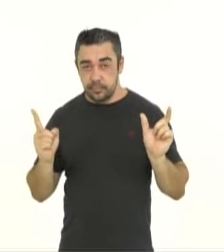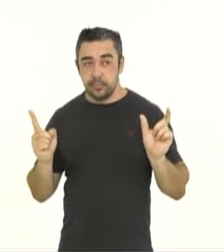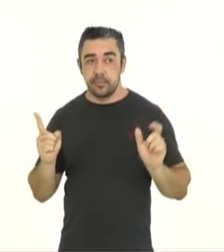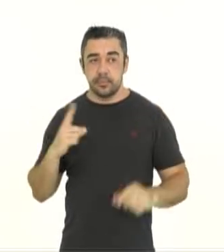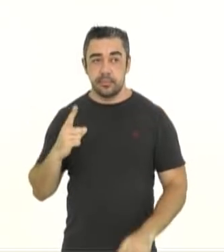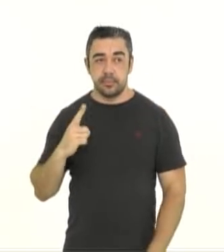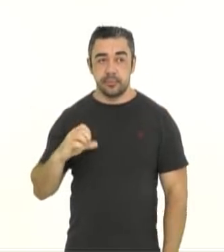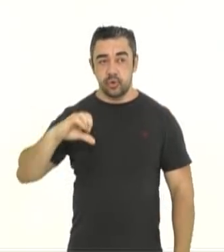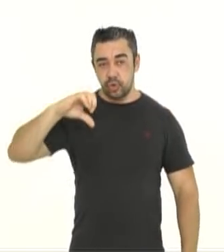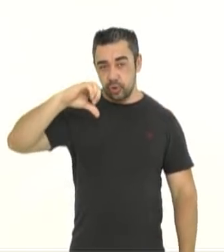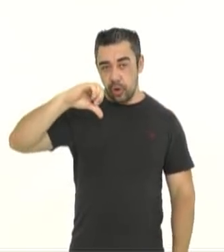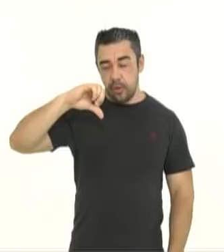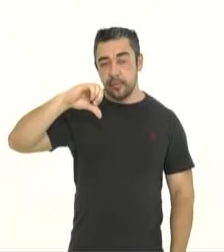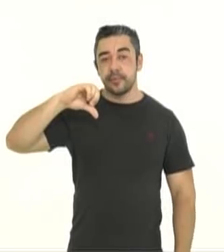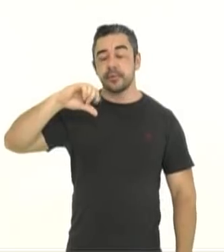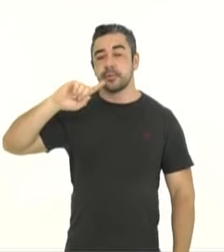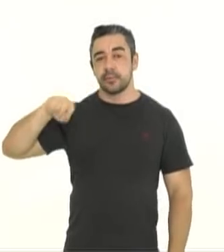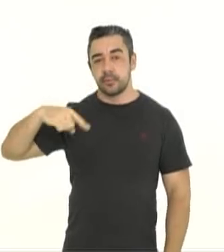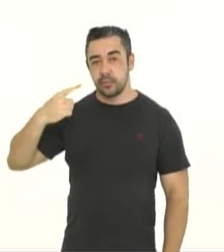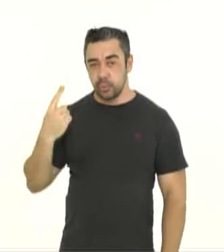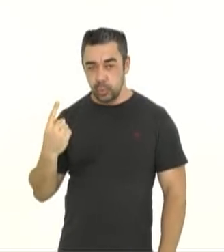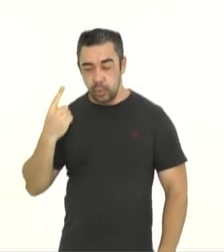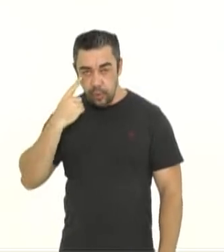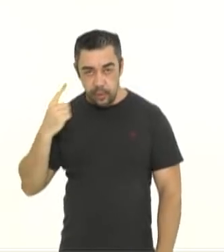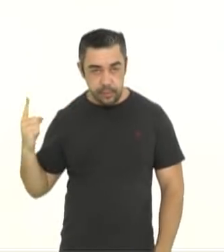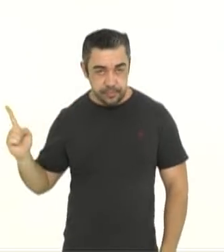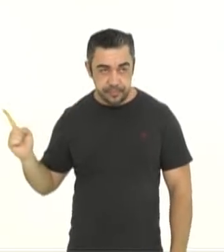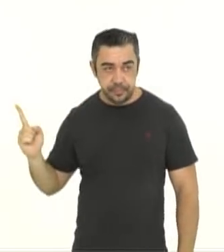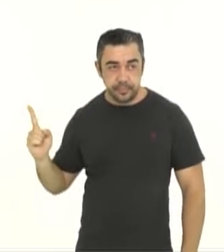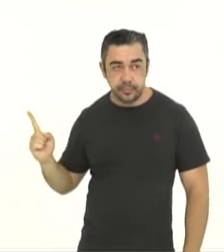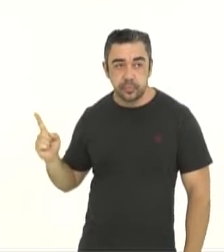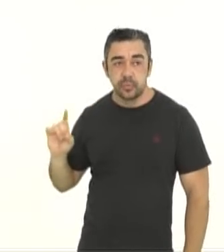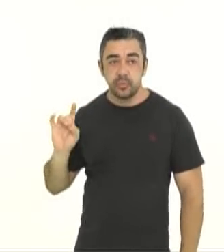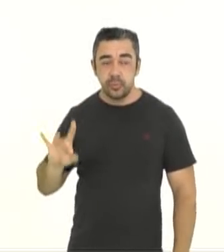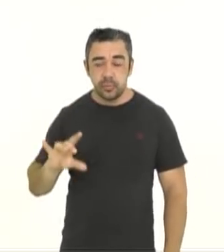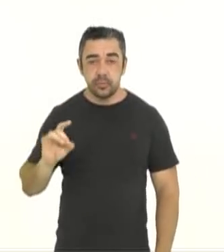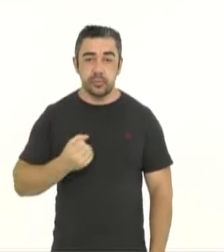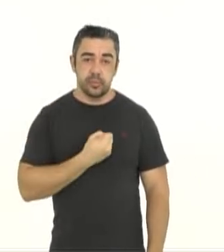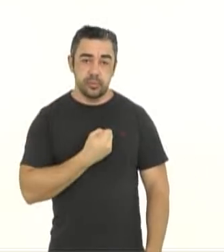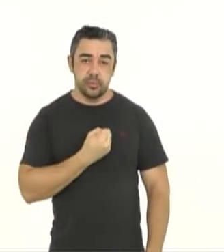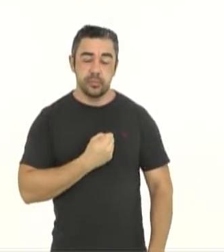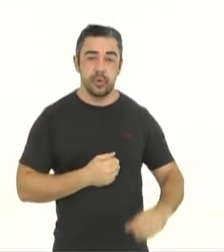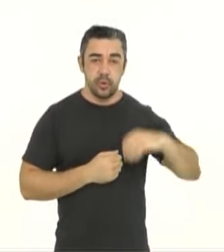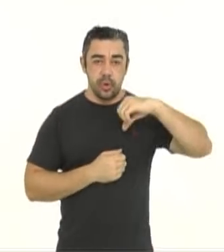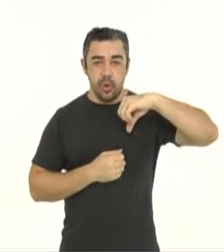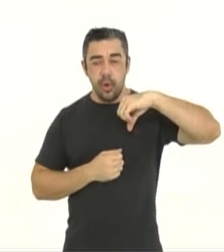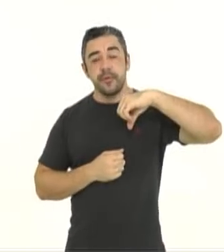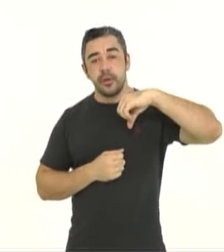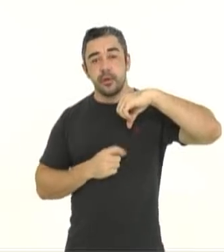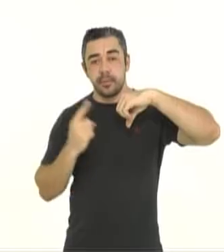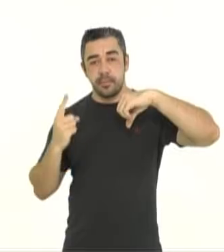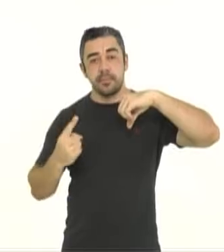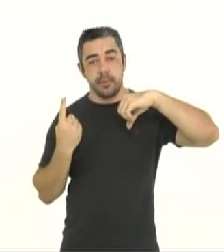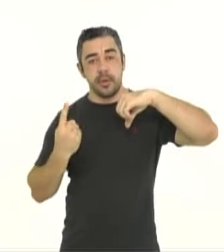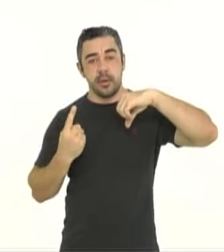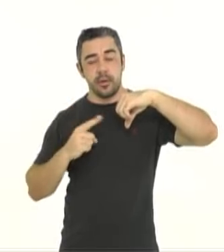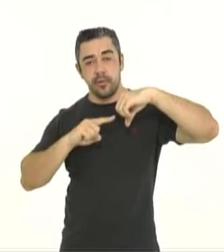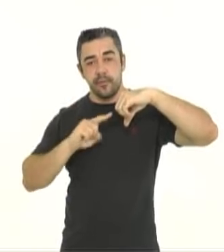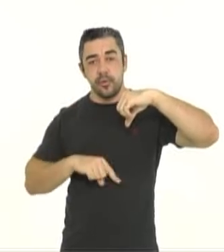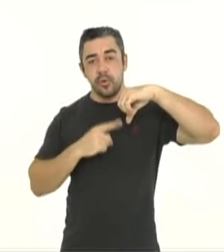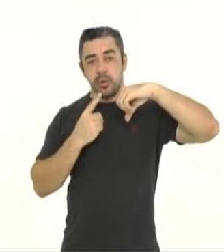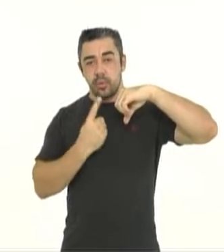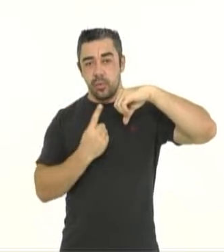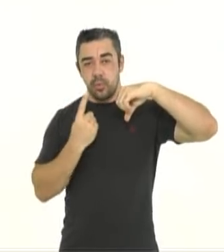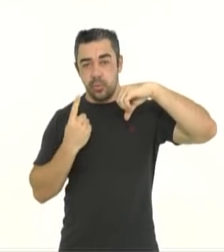entre o número 9 e 1. Dessa forma, ficaremos apenas com o algarismo 9, que é o primeiro algarismo diferente de